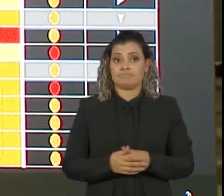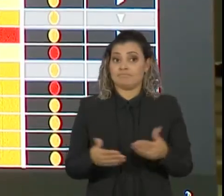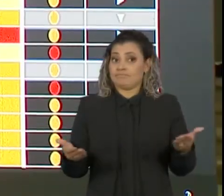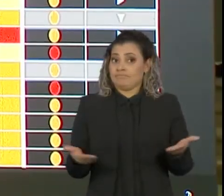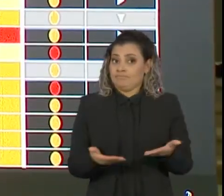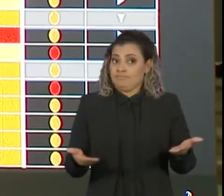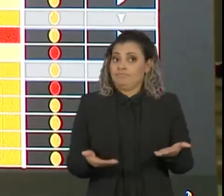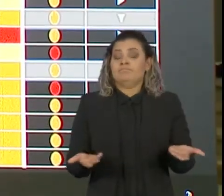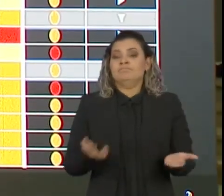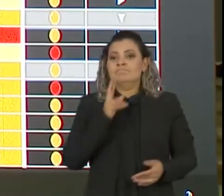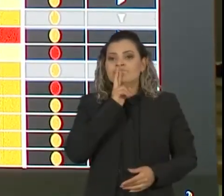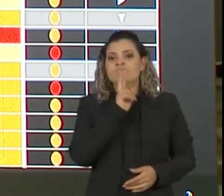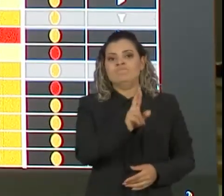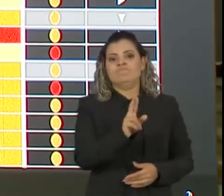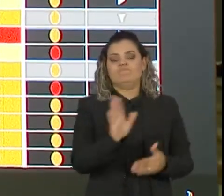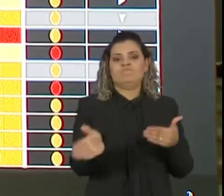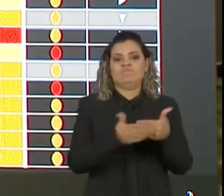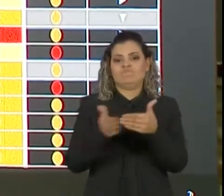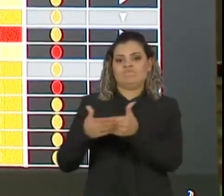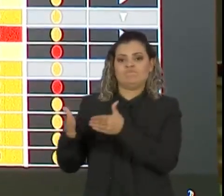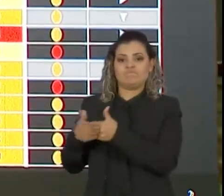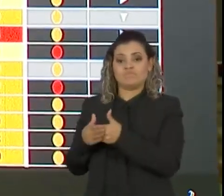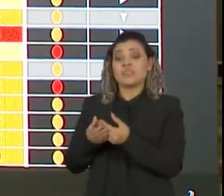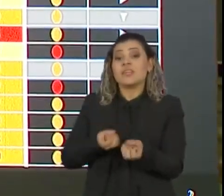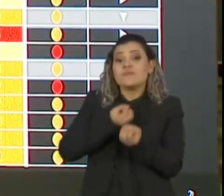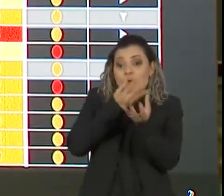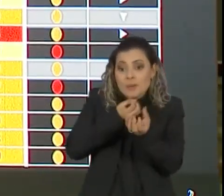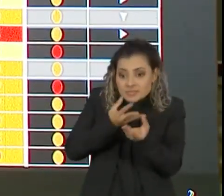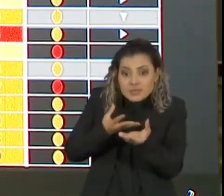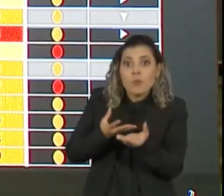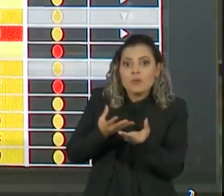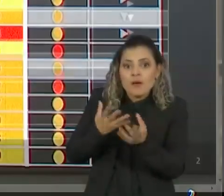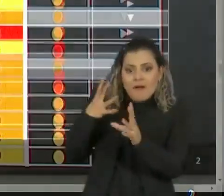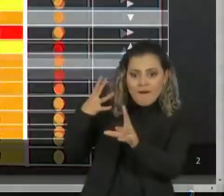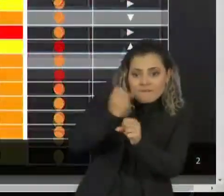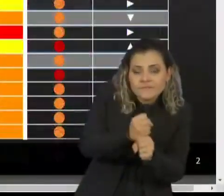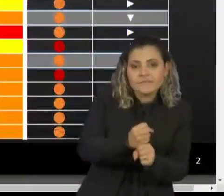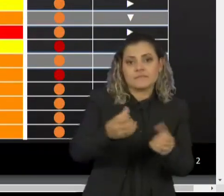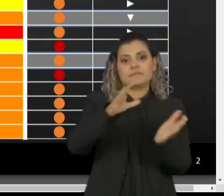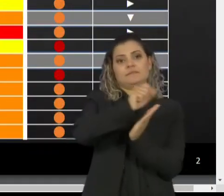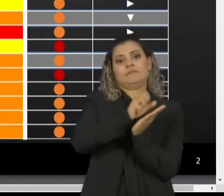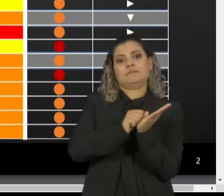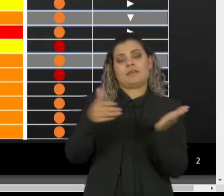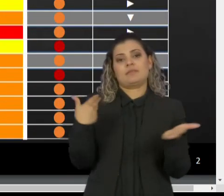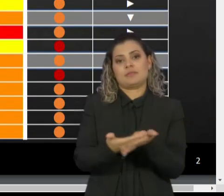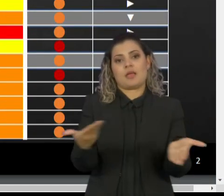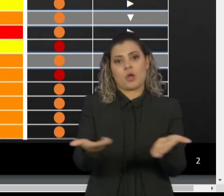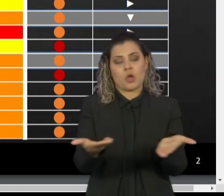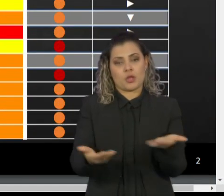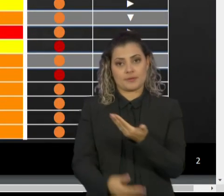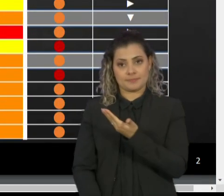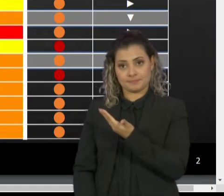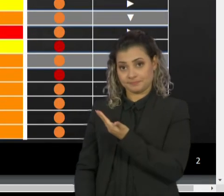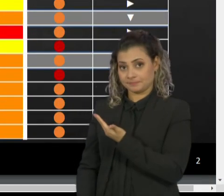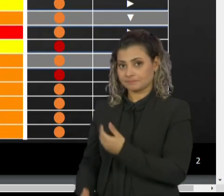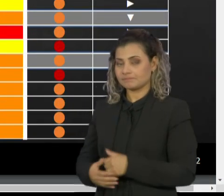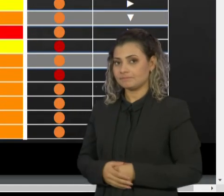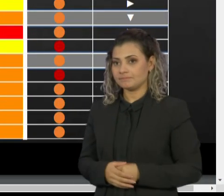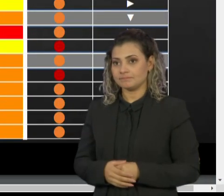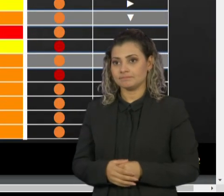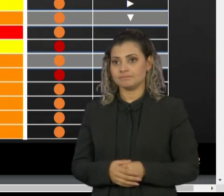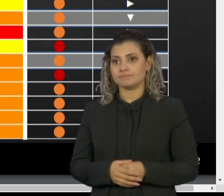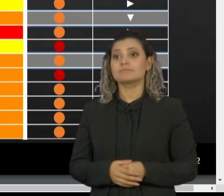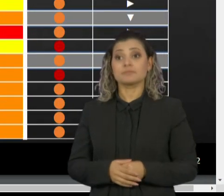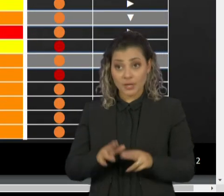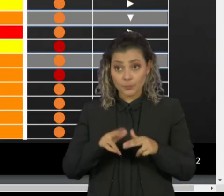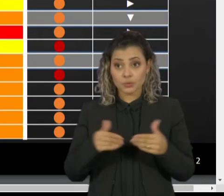esse é o resultado do fechamento dos dados até o dia de hoje. Então,